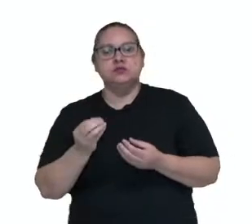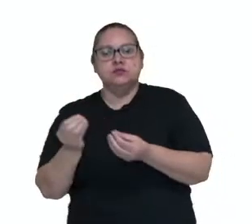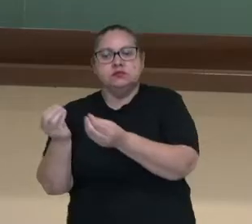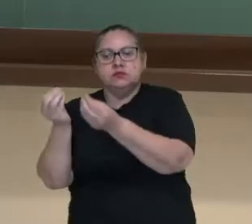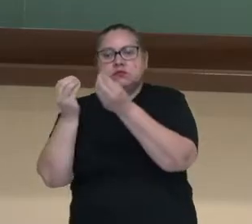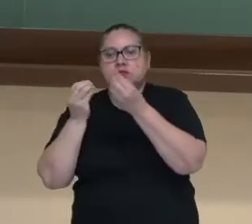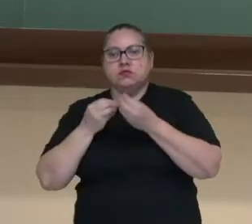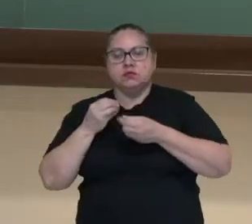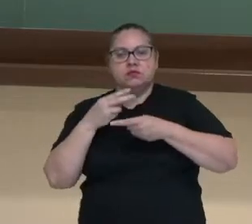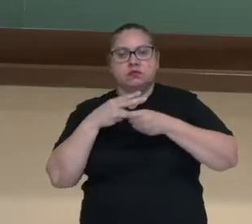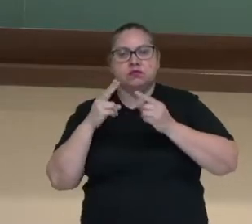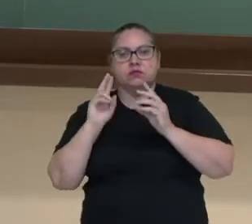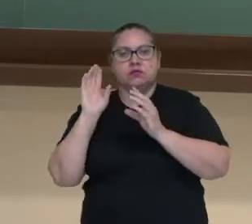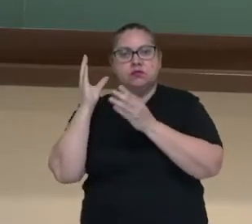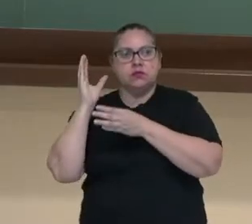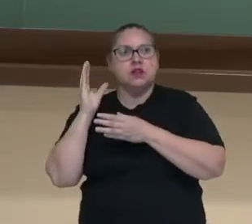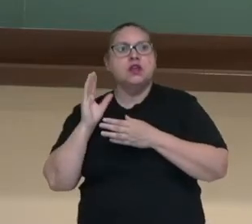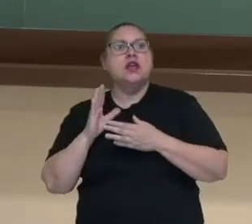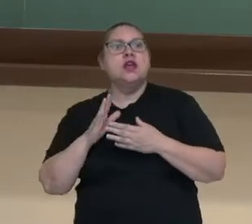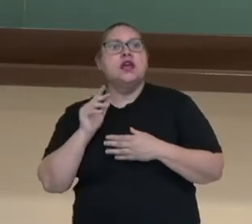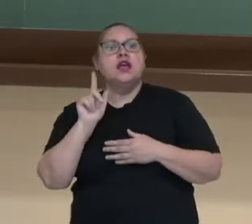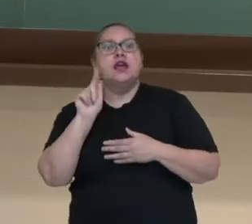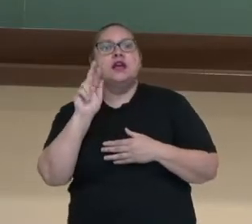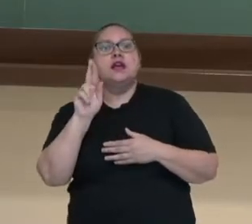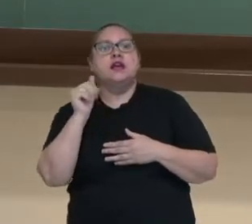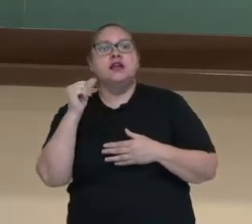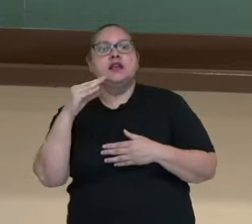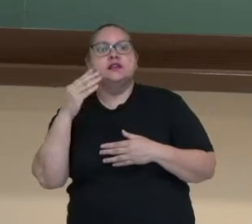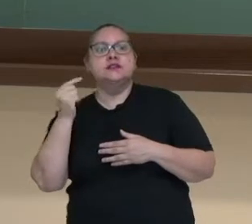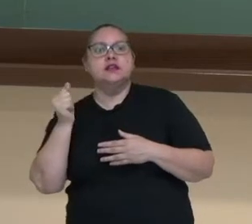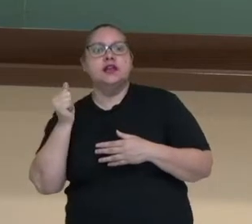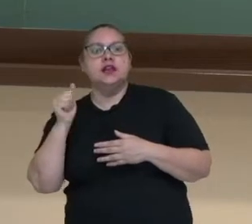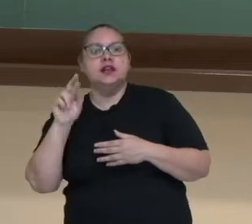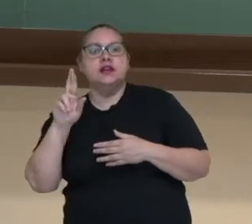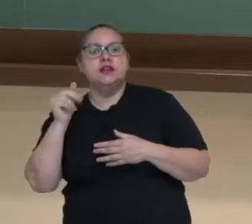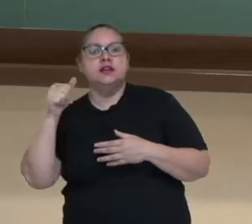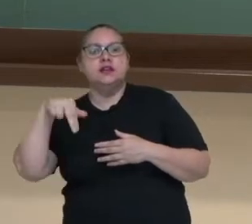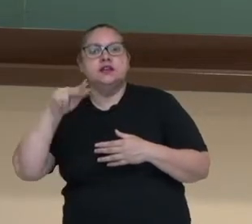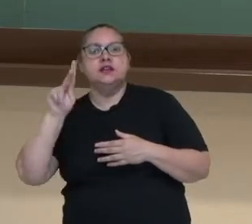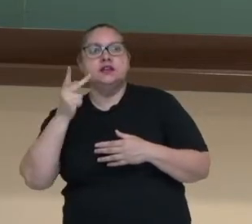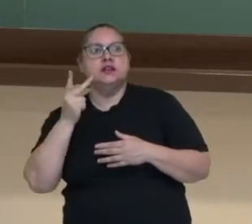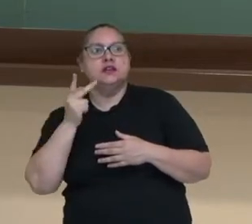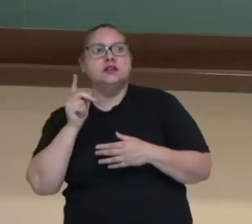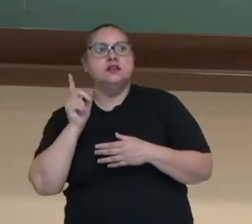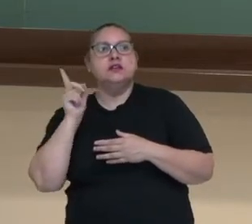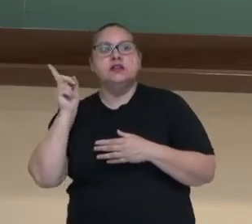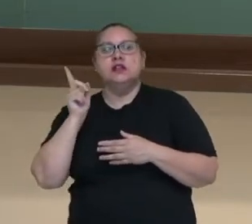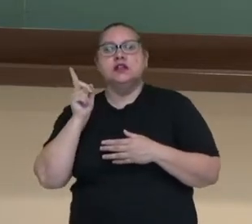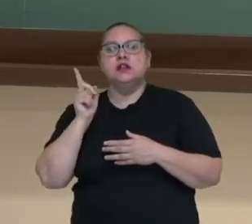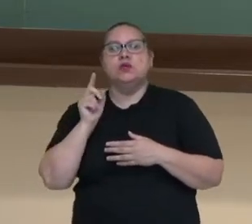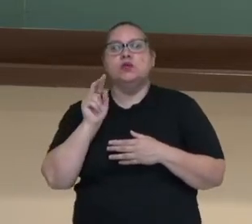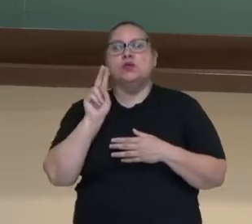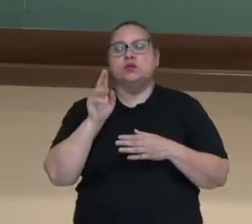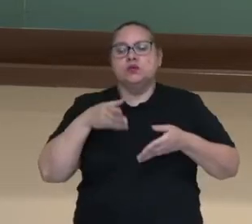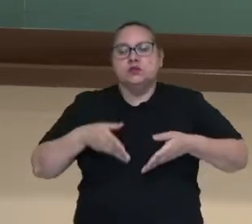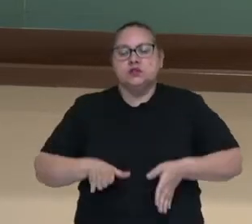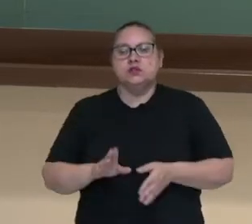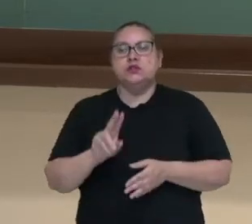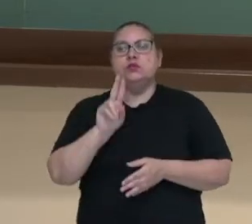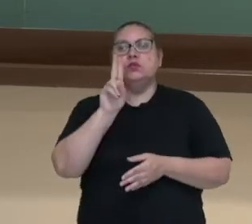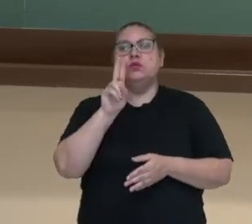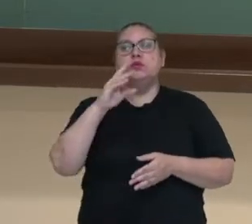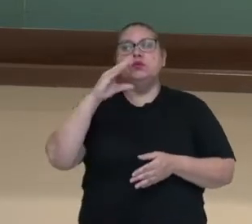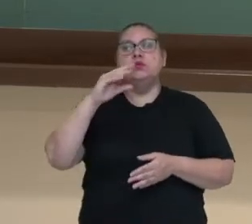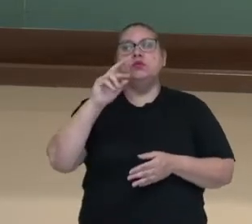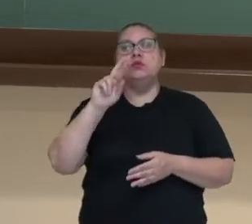Aranha. Clarice Lispector nasceu na aldeia de Tchetchekalink, na Ucrânia, e só